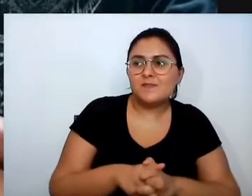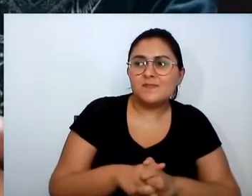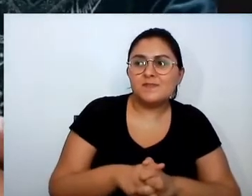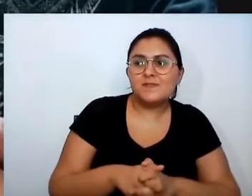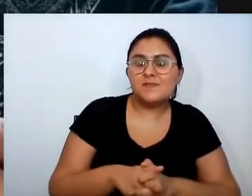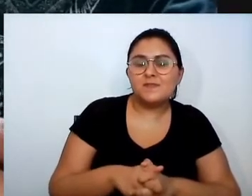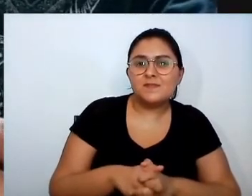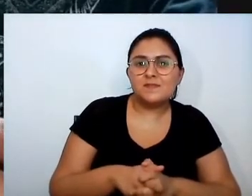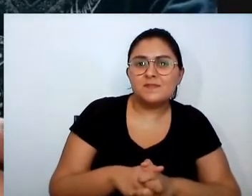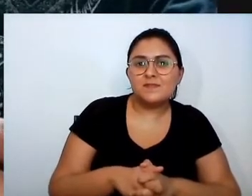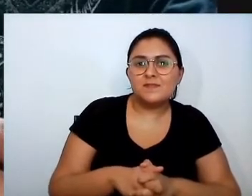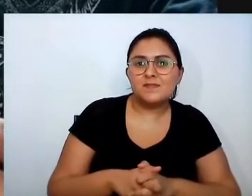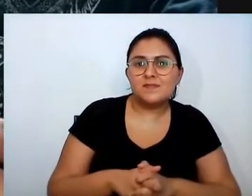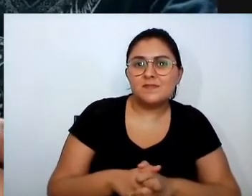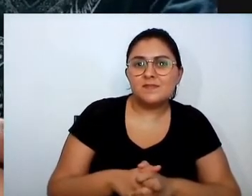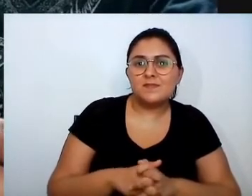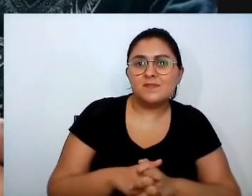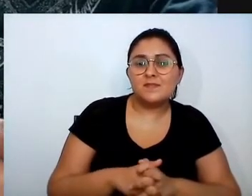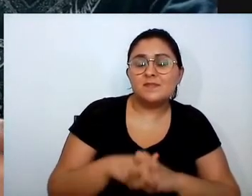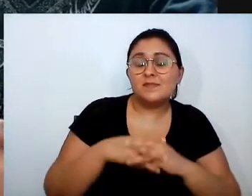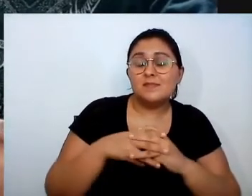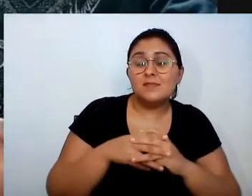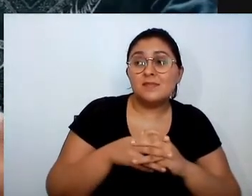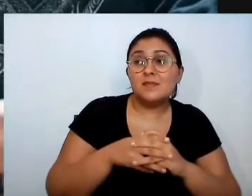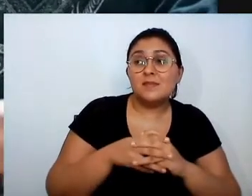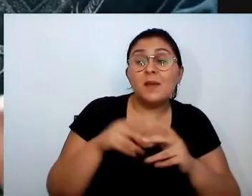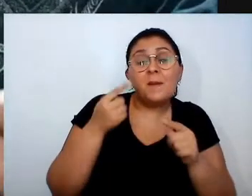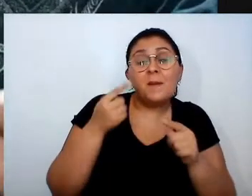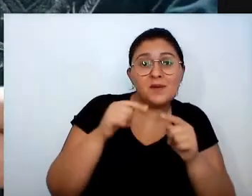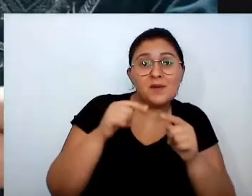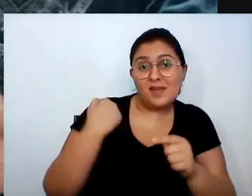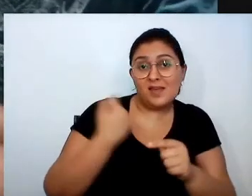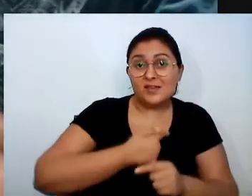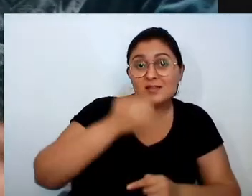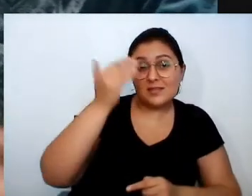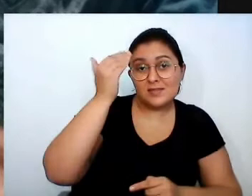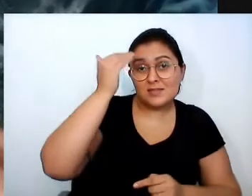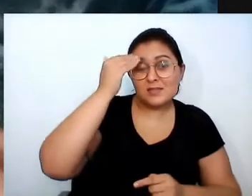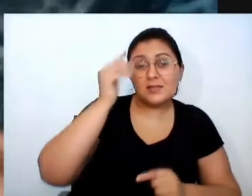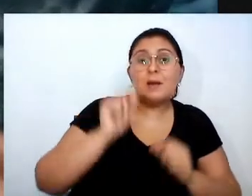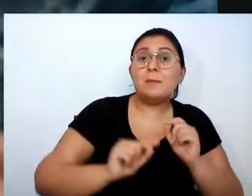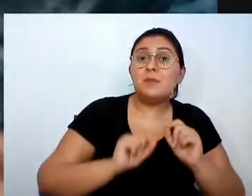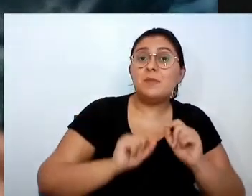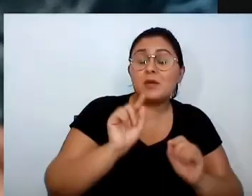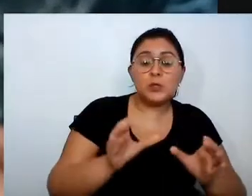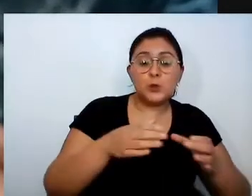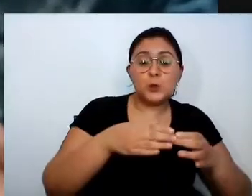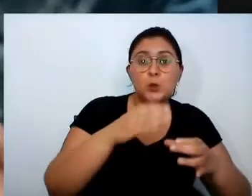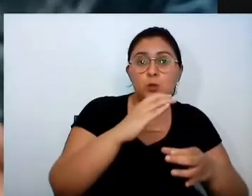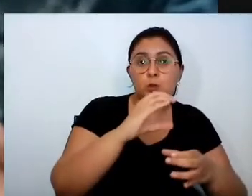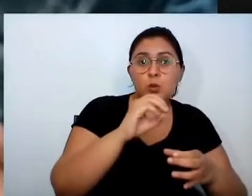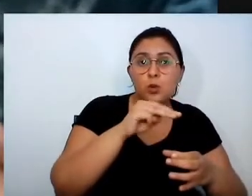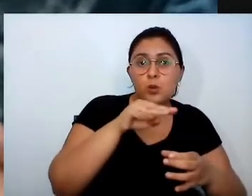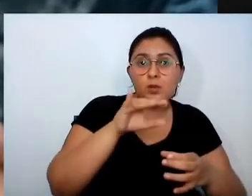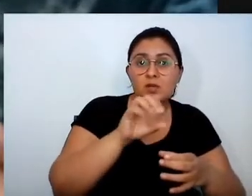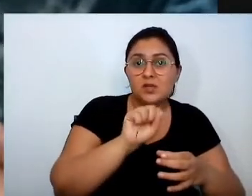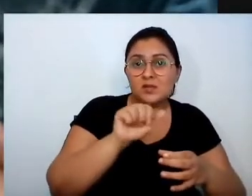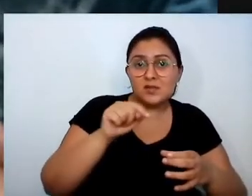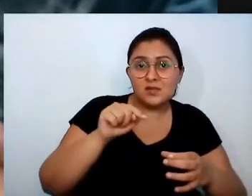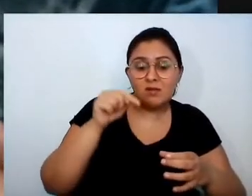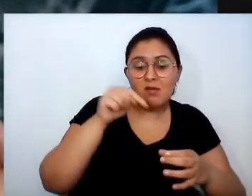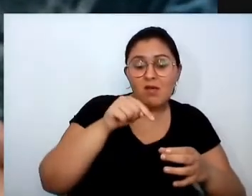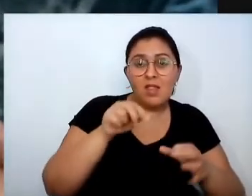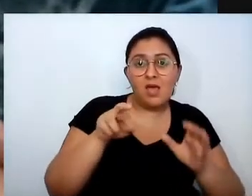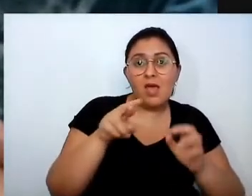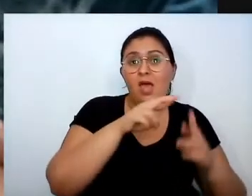a sua fala que eu concluo. Não, é que aí a gente entende, né, que esse núcleo aí é o que está delineando aí o que